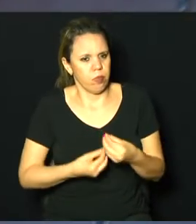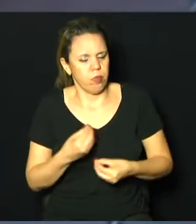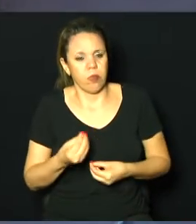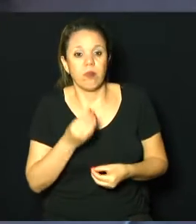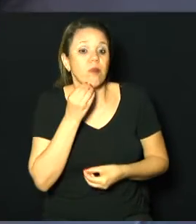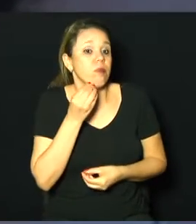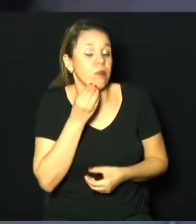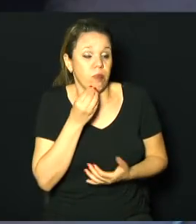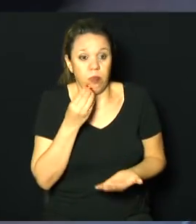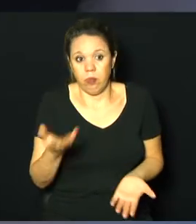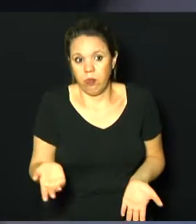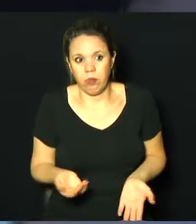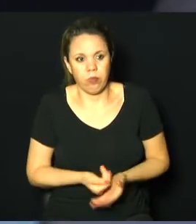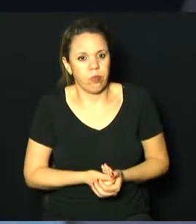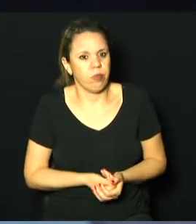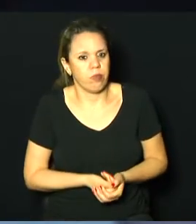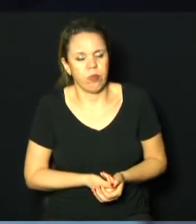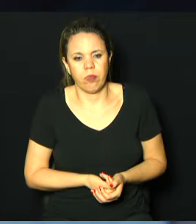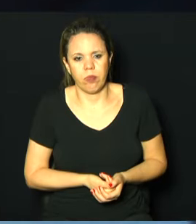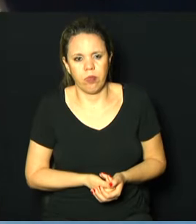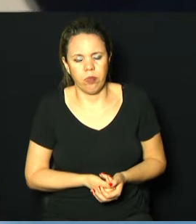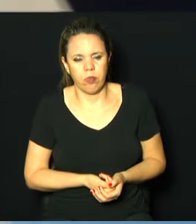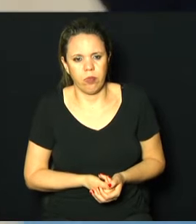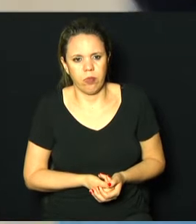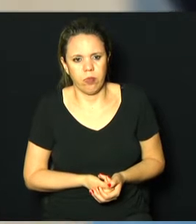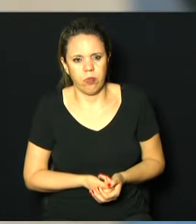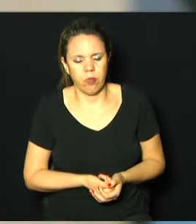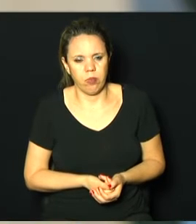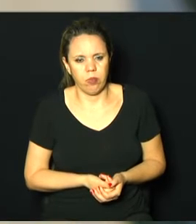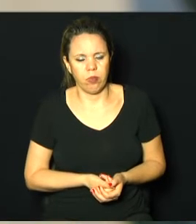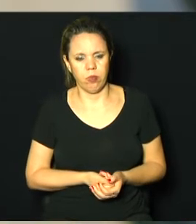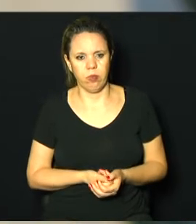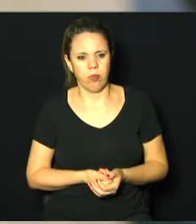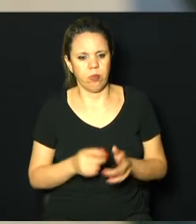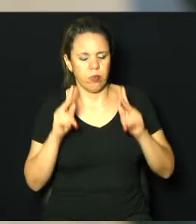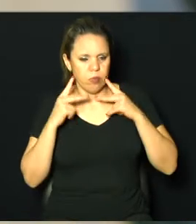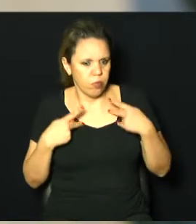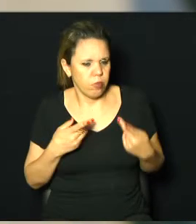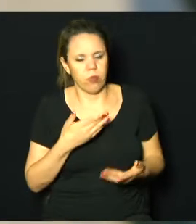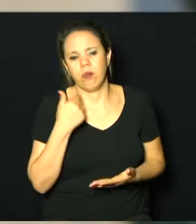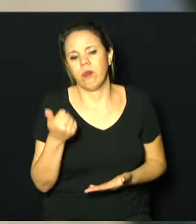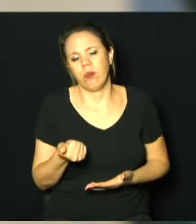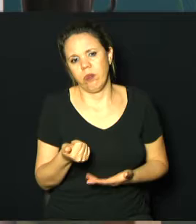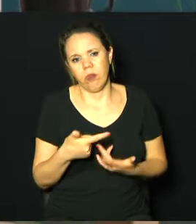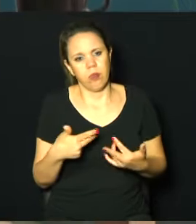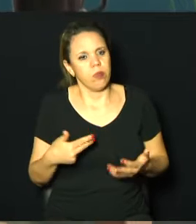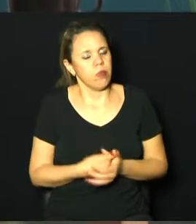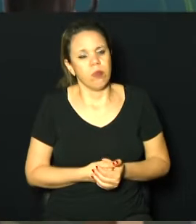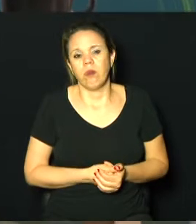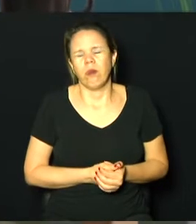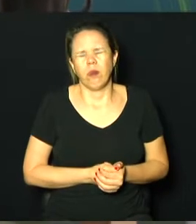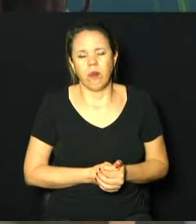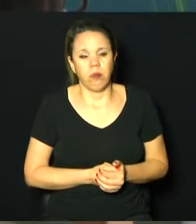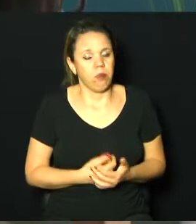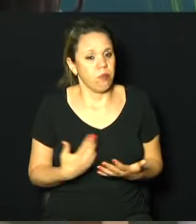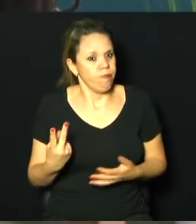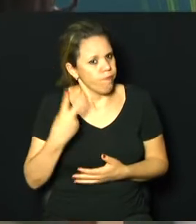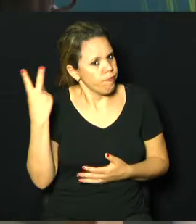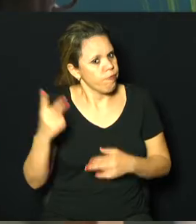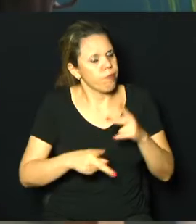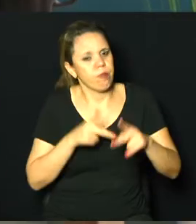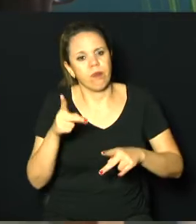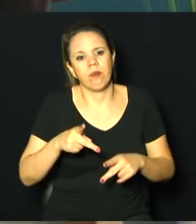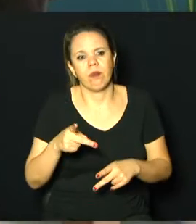uma oportunidade, né? Como uma oportunidade de ser um ser humano melhor, como uma oportunidade de valorizar